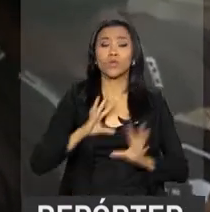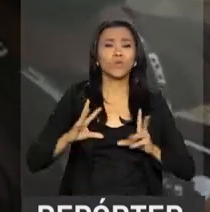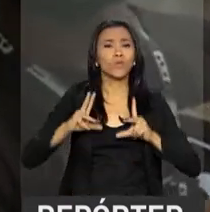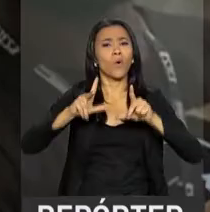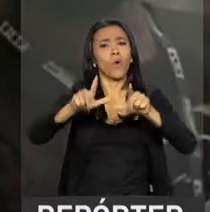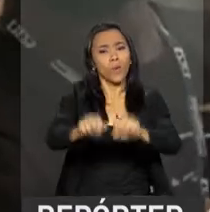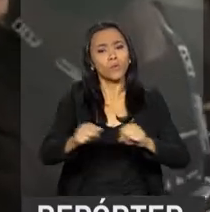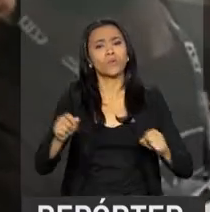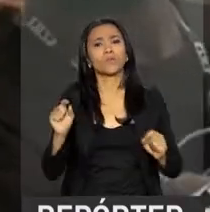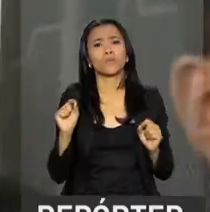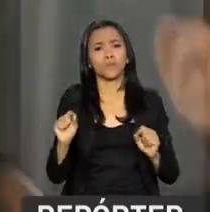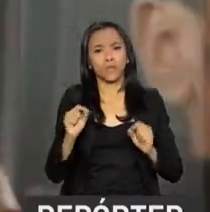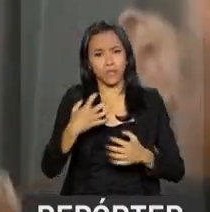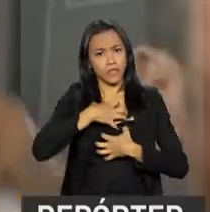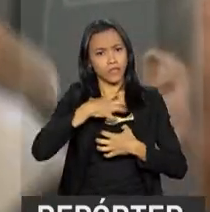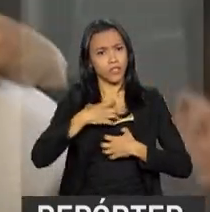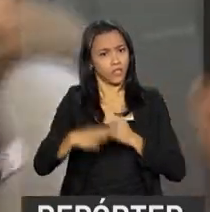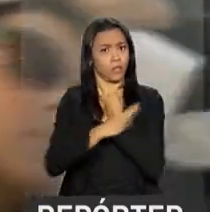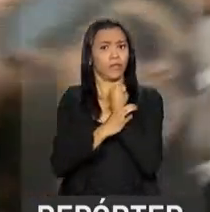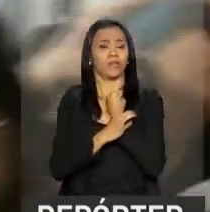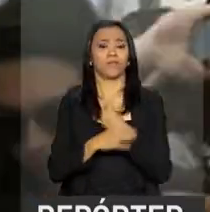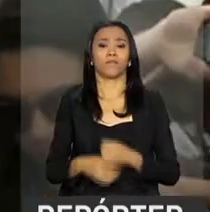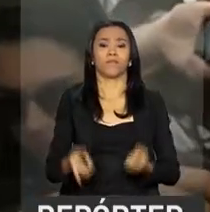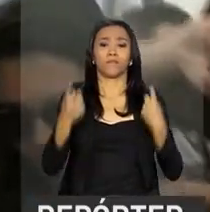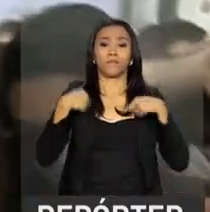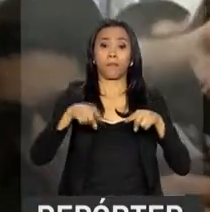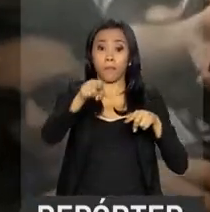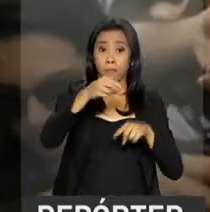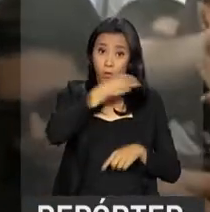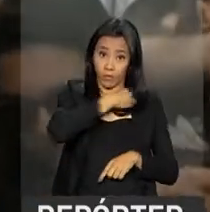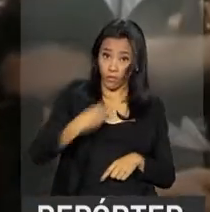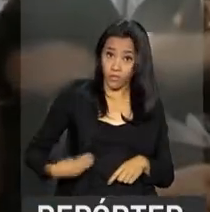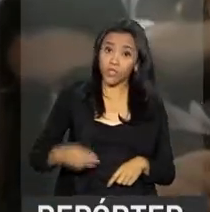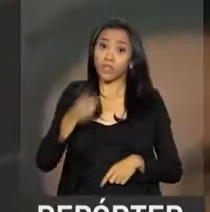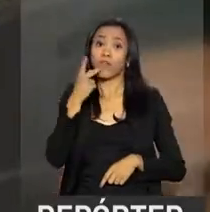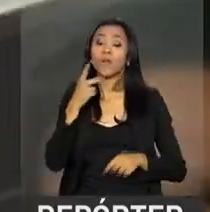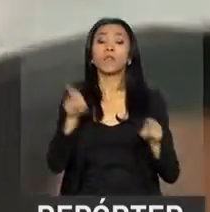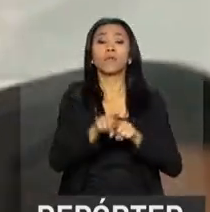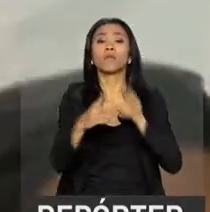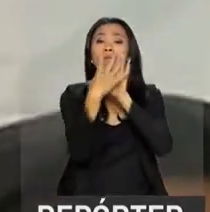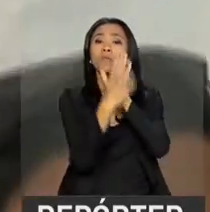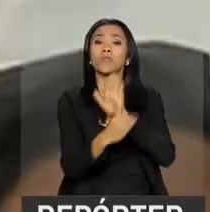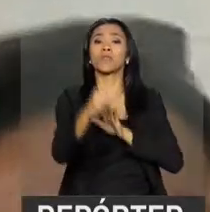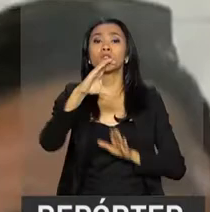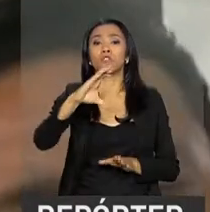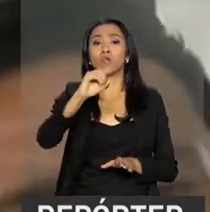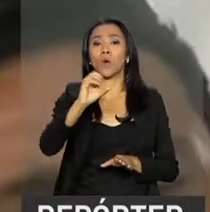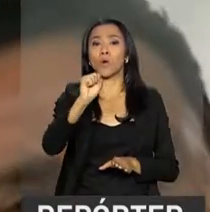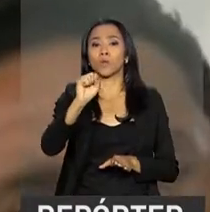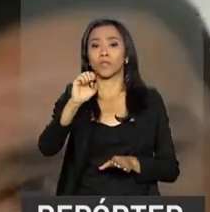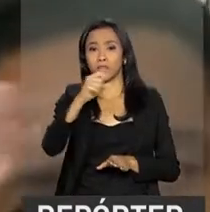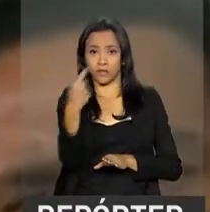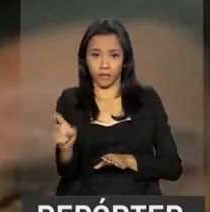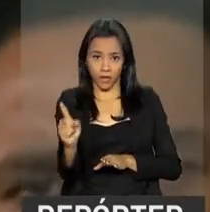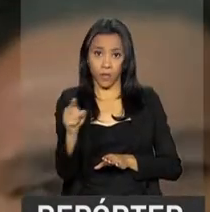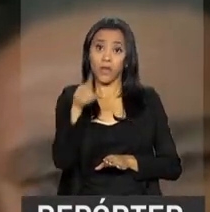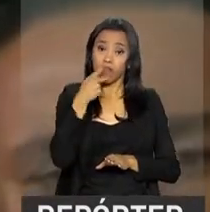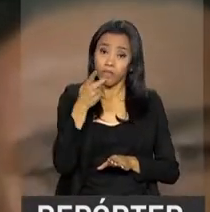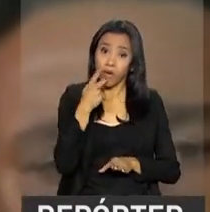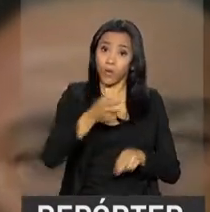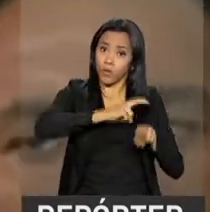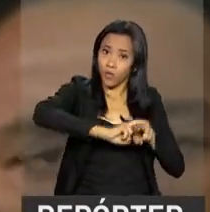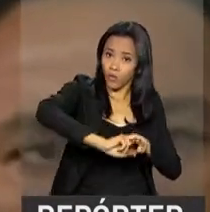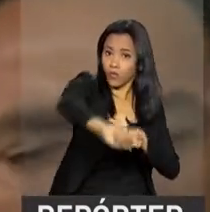nós possamos viver com segurança. O ministro falou ainda do programa de concessões do governo federal e garantiu que as obras em